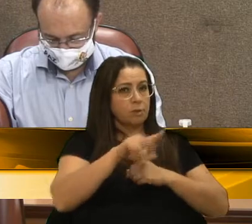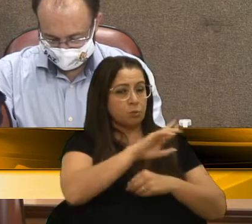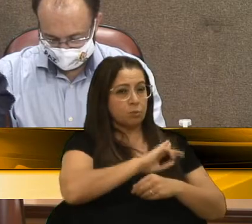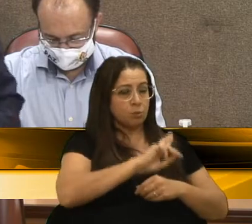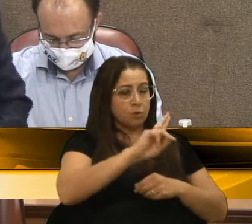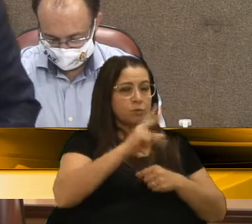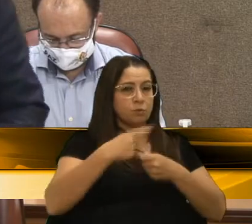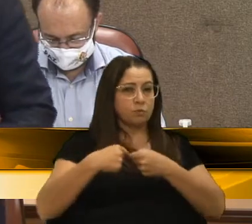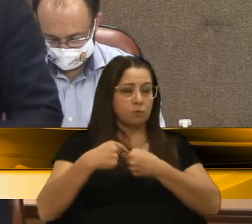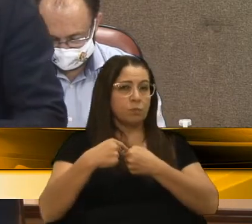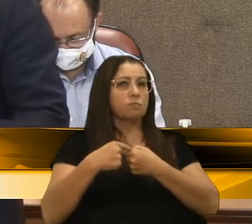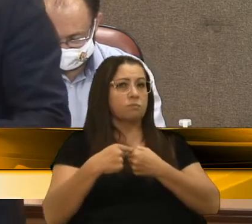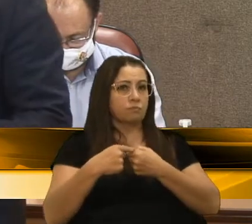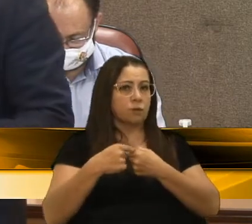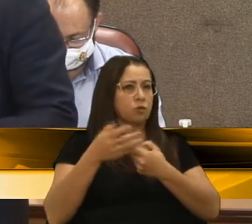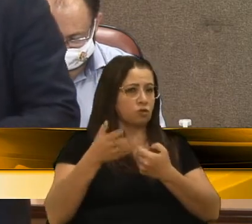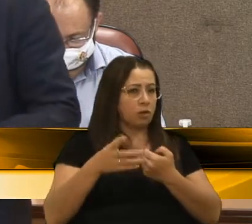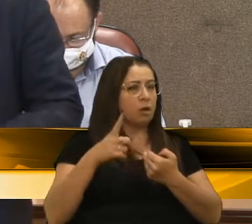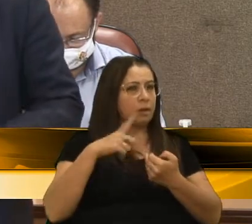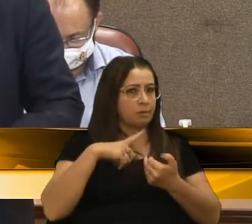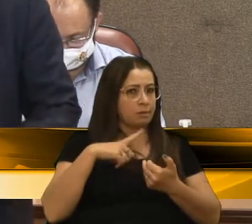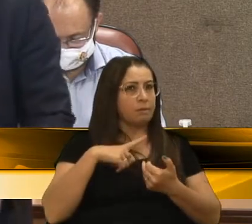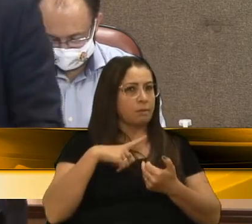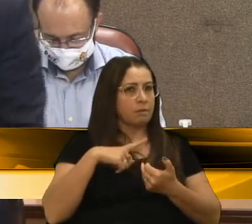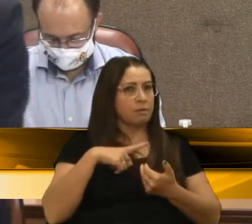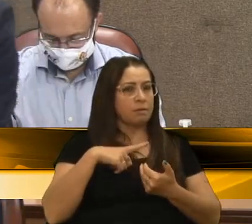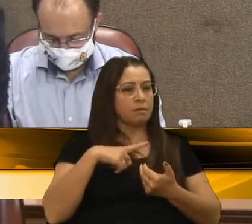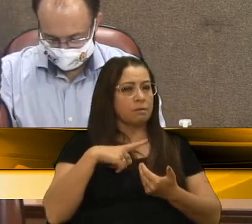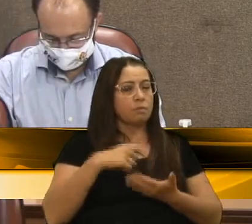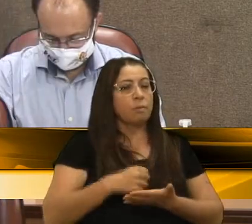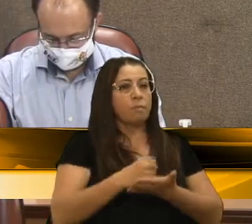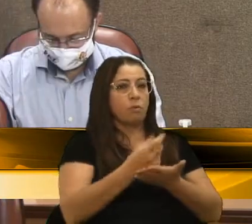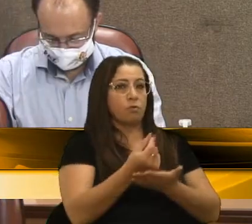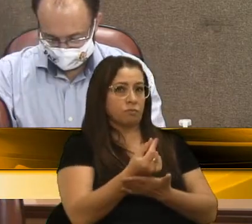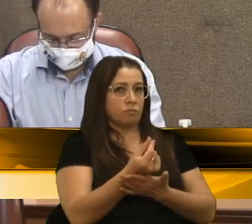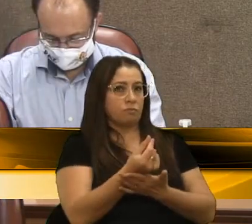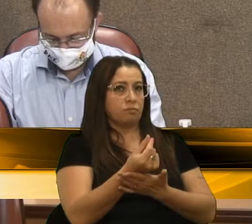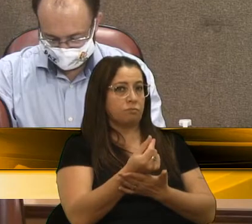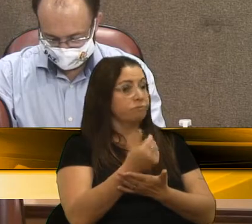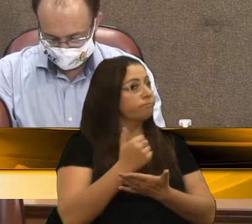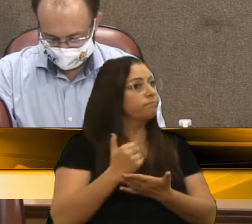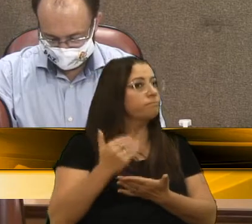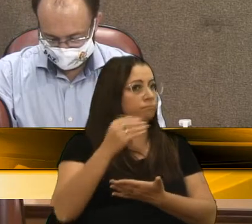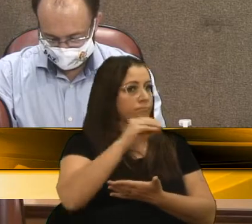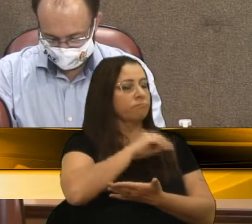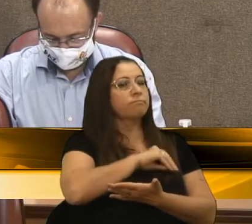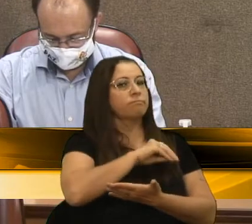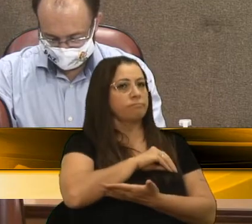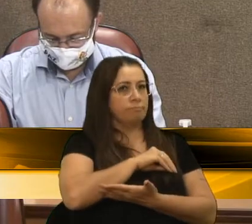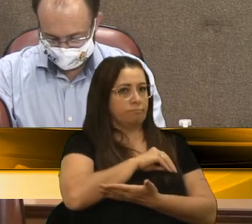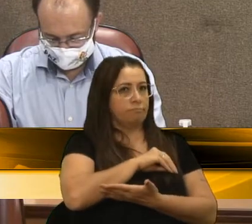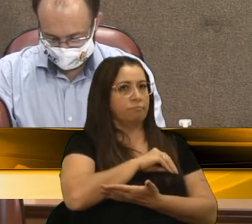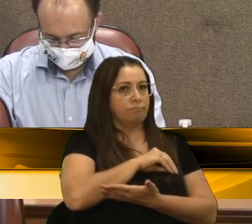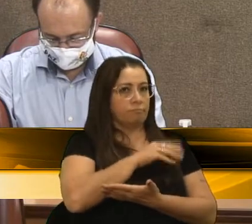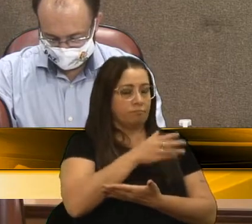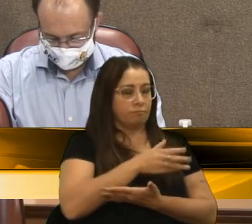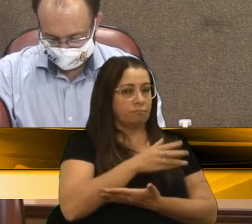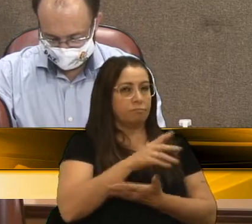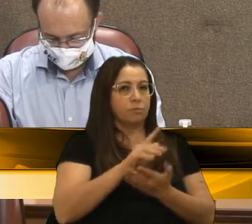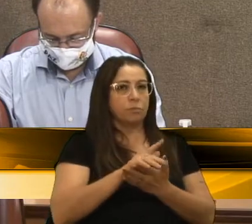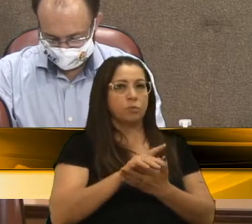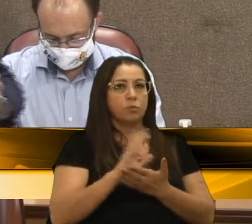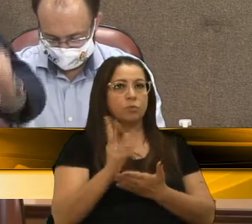do município já contam com um subsídio, né, elevado. Né, o soldo hoje, né, dos